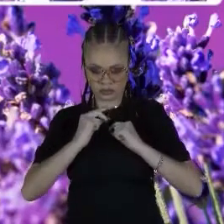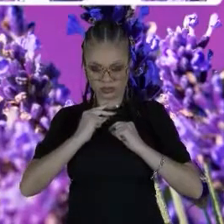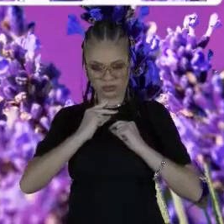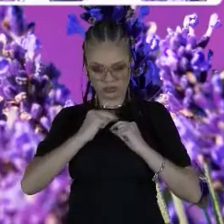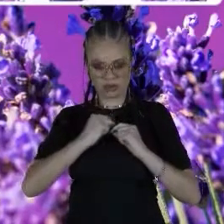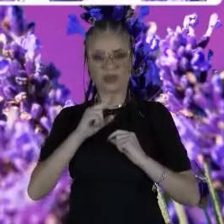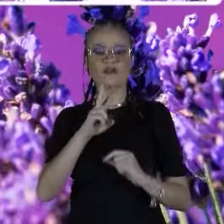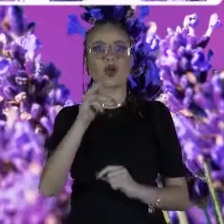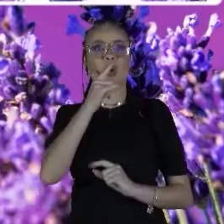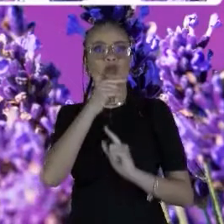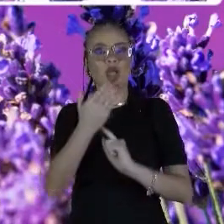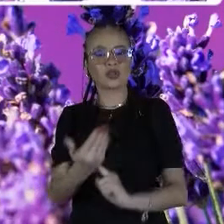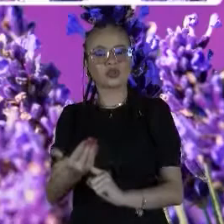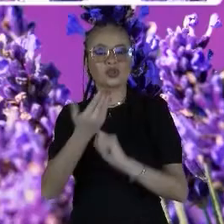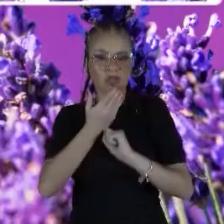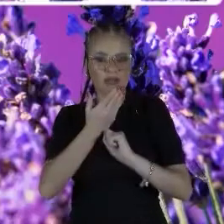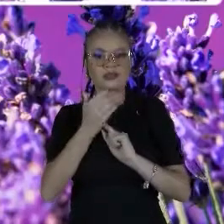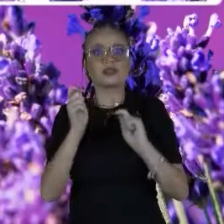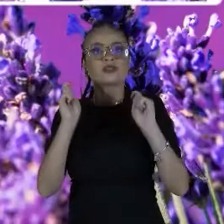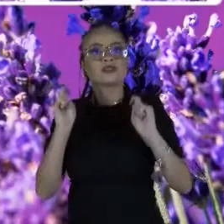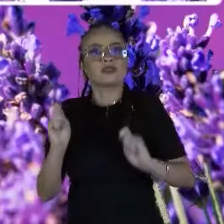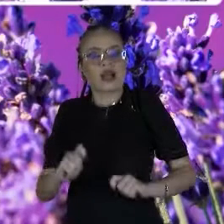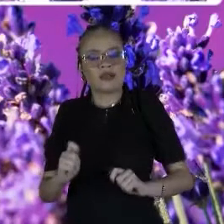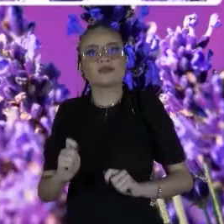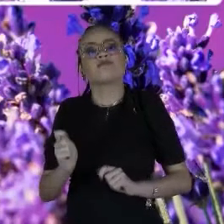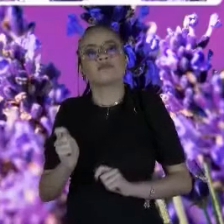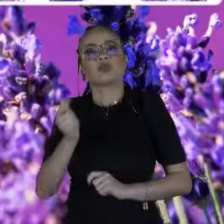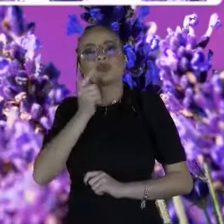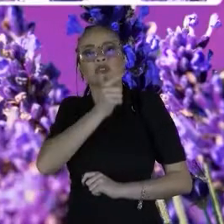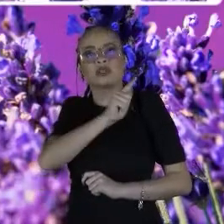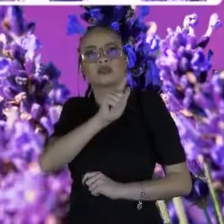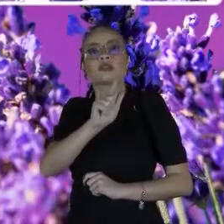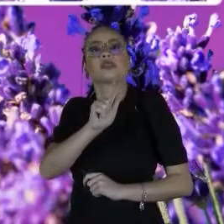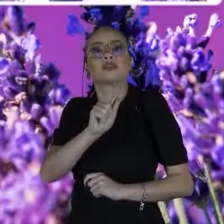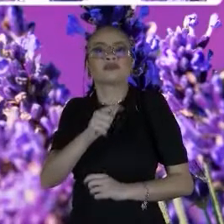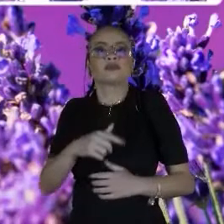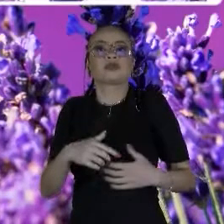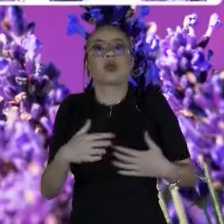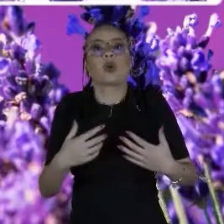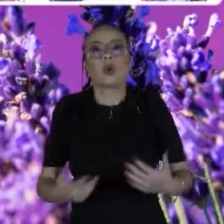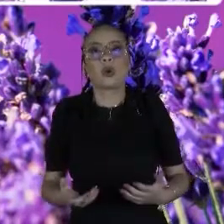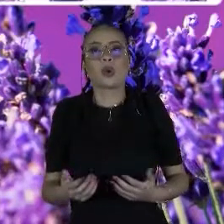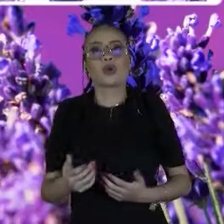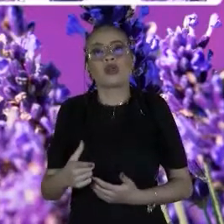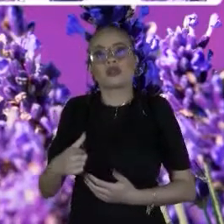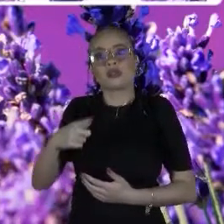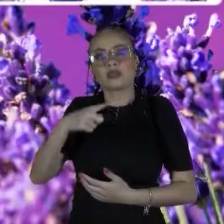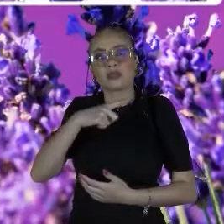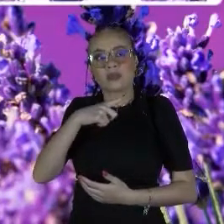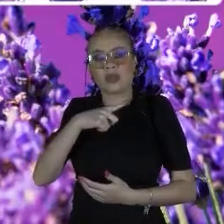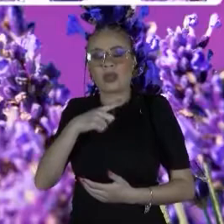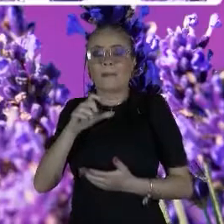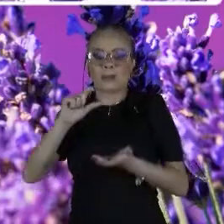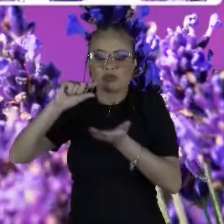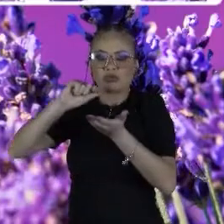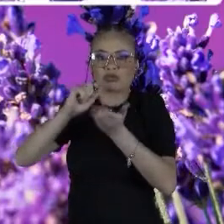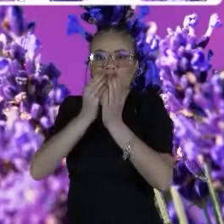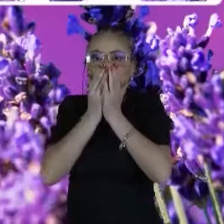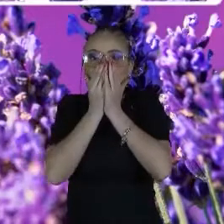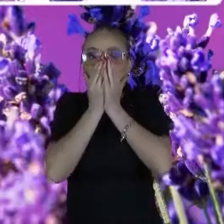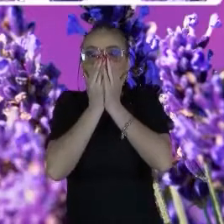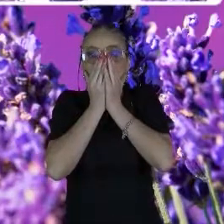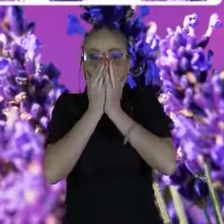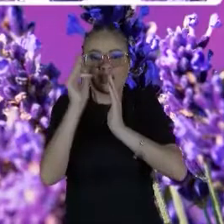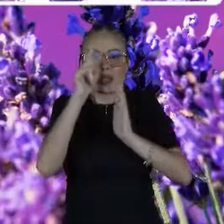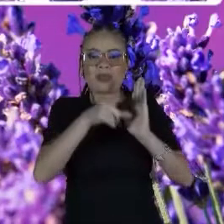você vai estar ali durante o seu dia e a sua rotina inalando e também pingando uma gotinha inalando como